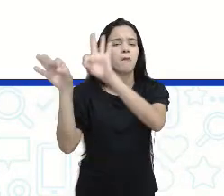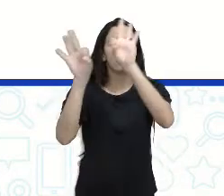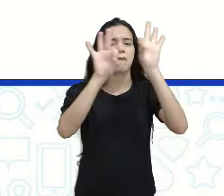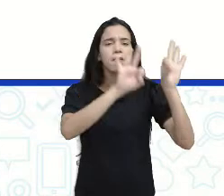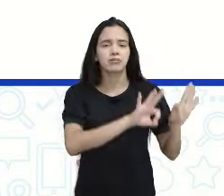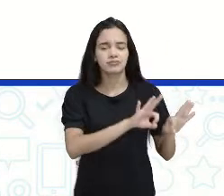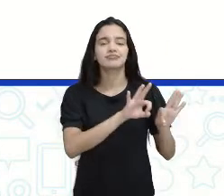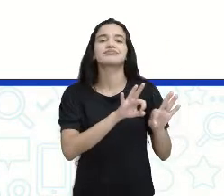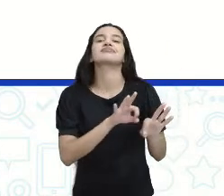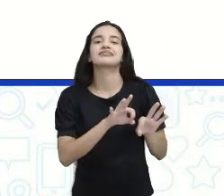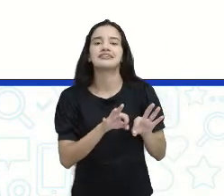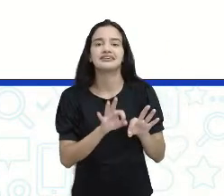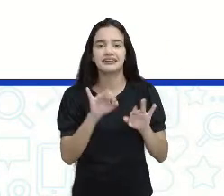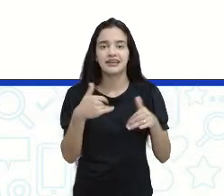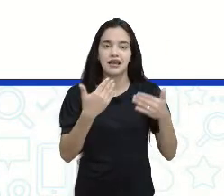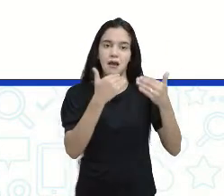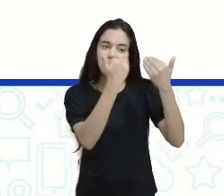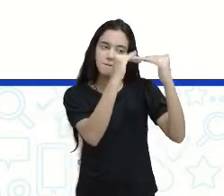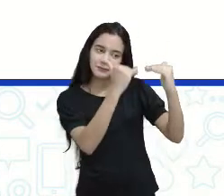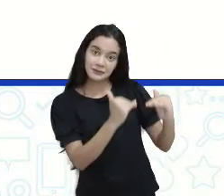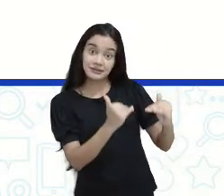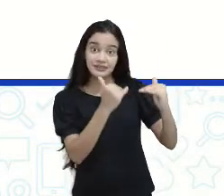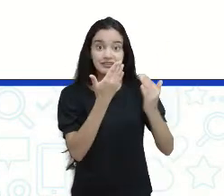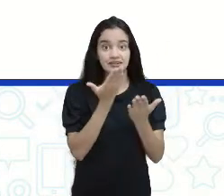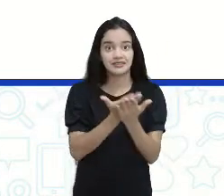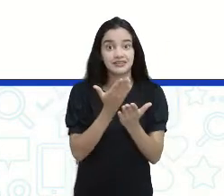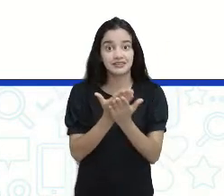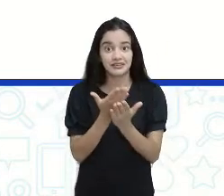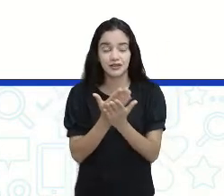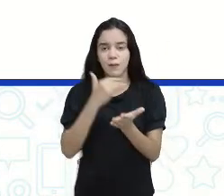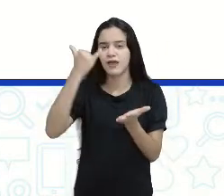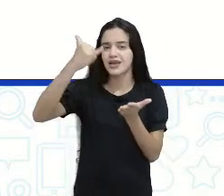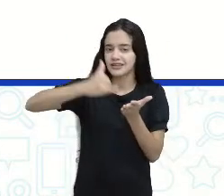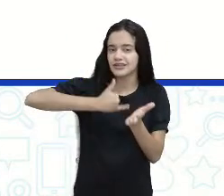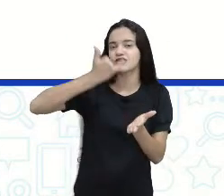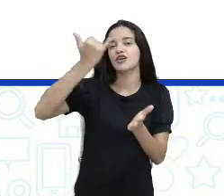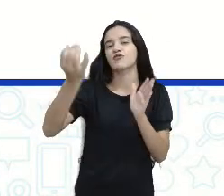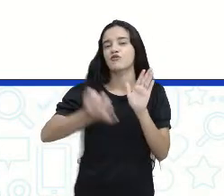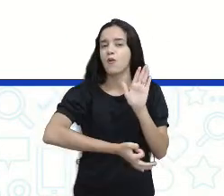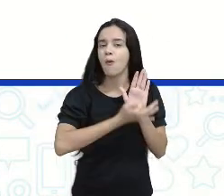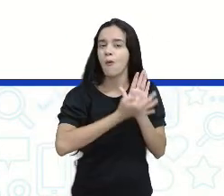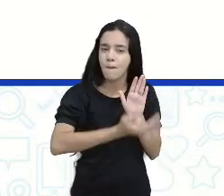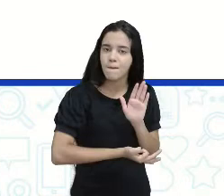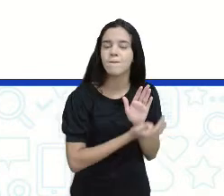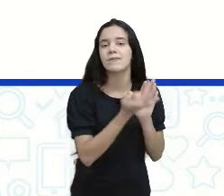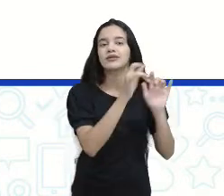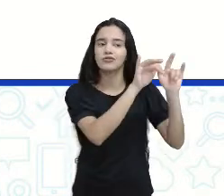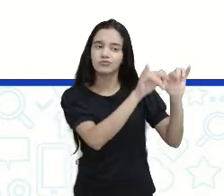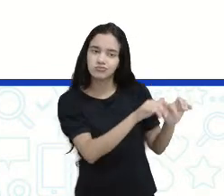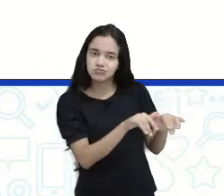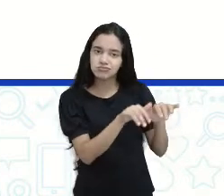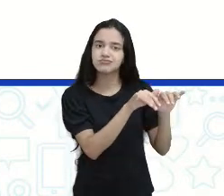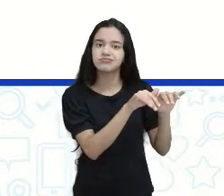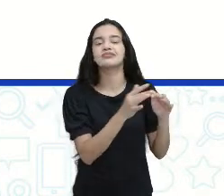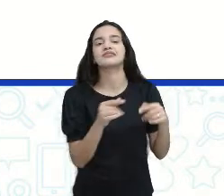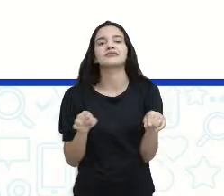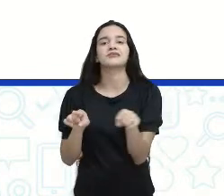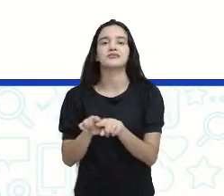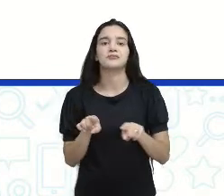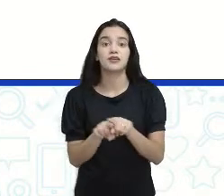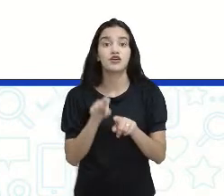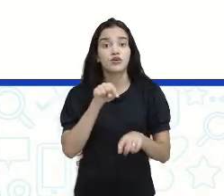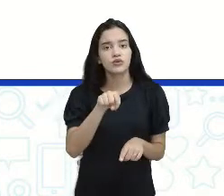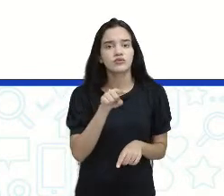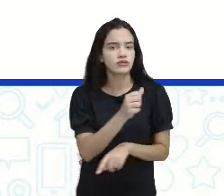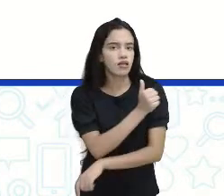aí de aulas lá no nosso canal. Então se inscreve, né? Vai lá, comenta. Se você não é estudante da rede, né, e não tem acesso